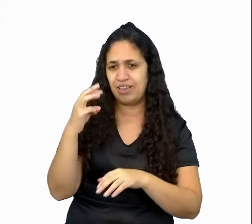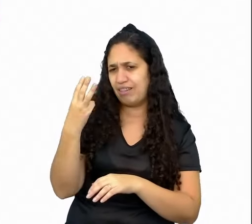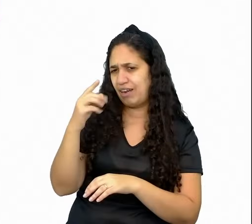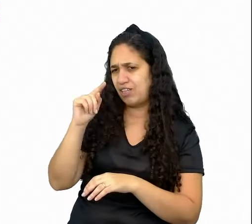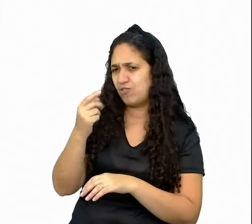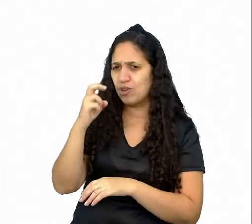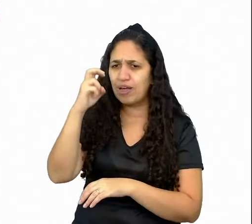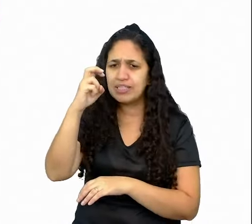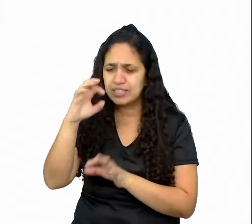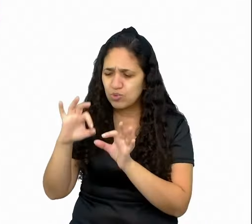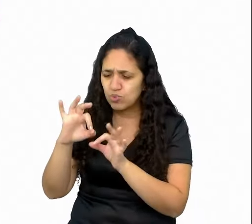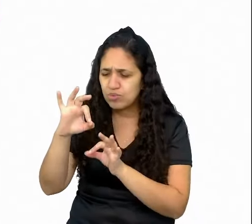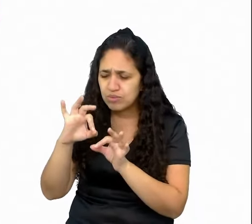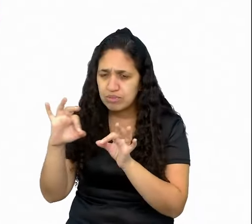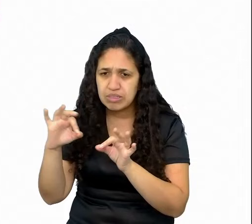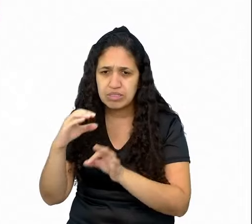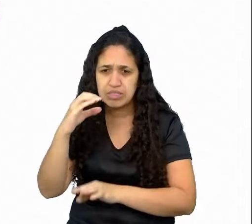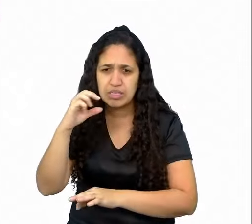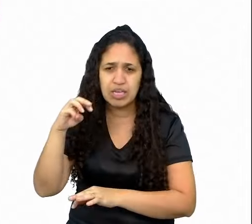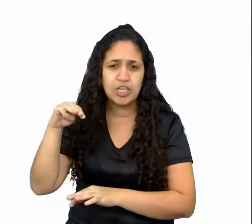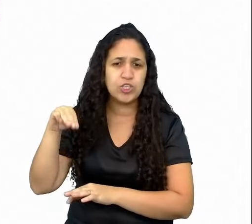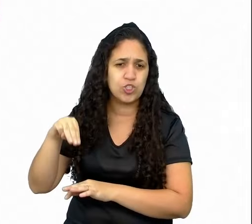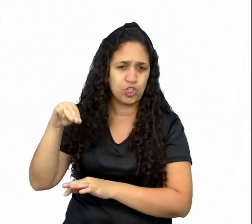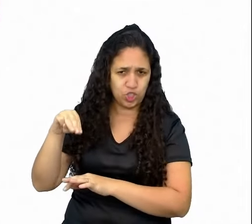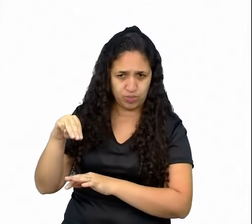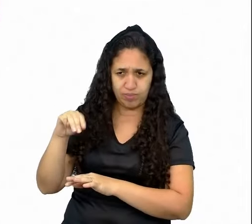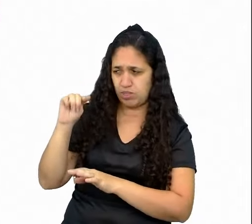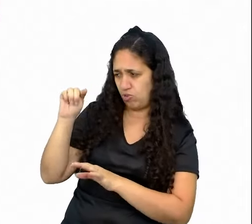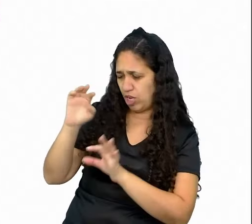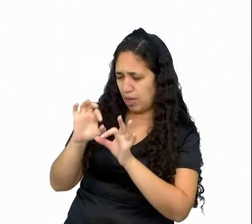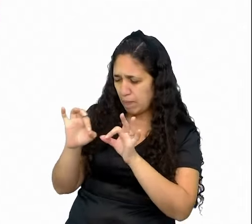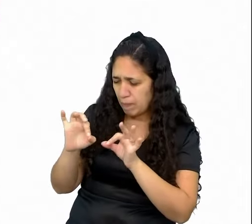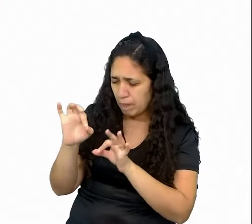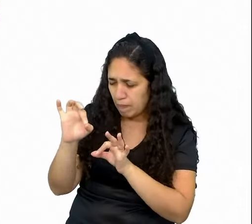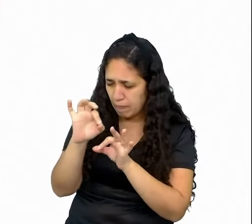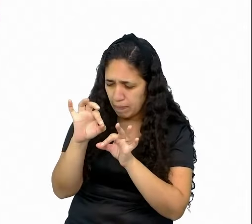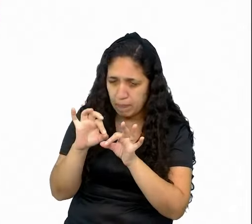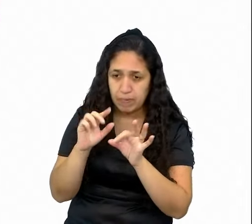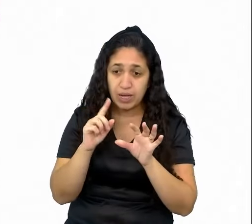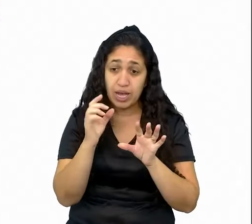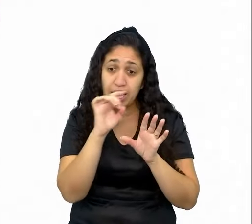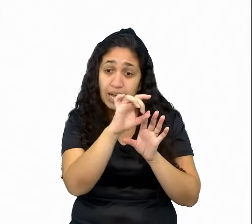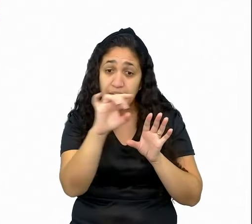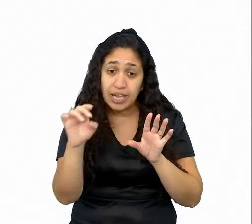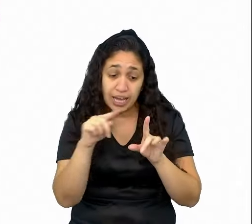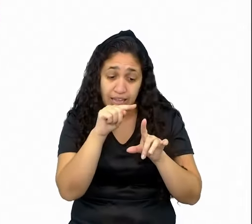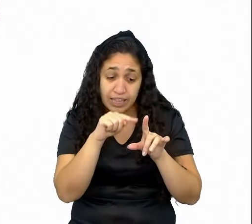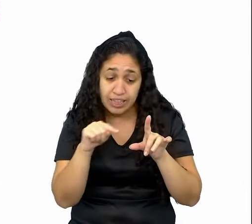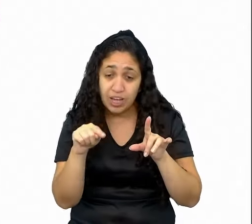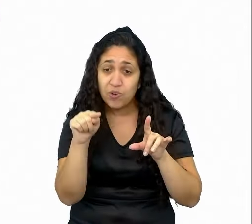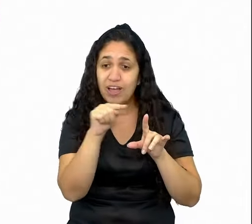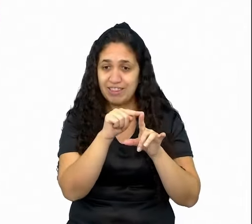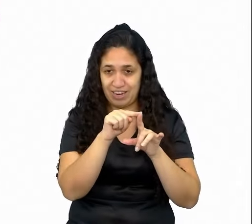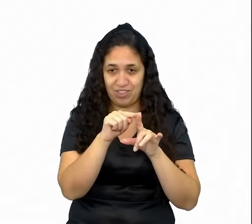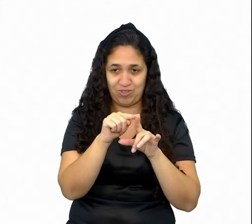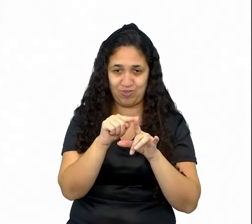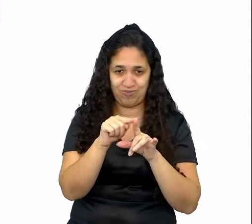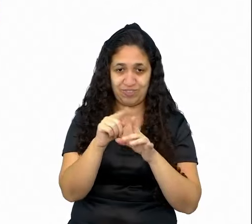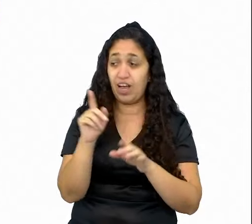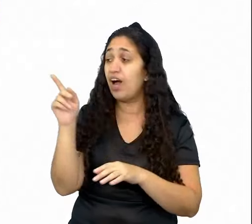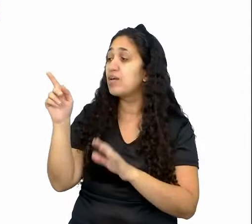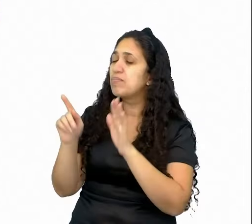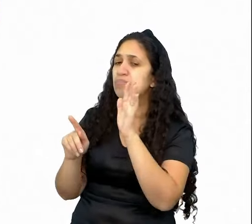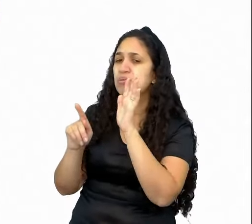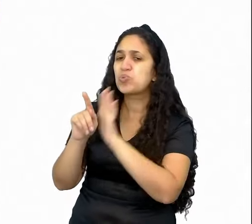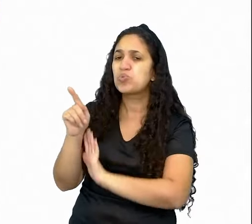3,5 centímetros, né? 3 centímetros e 5 décimos centímetro de lado. Desse modo, responda. Aí ela pergunta